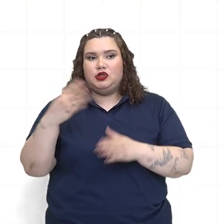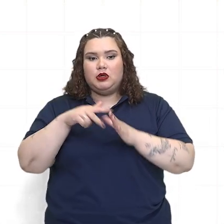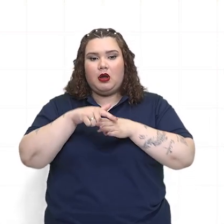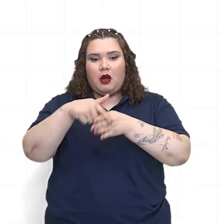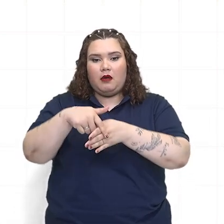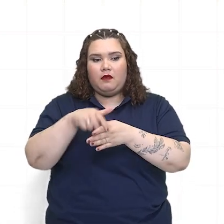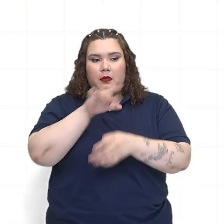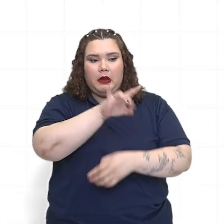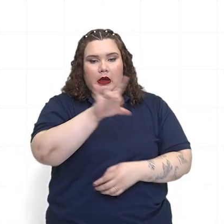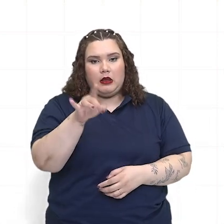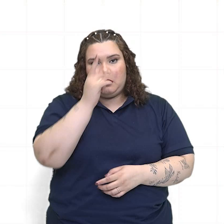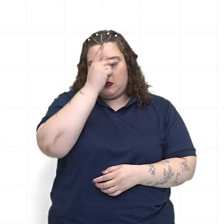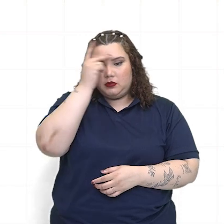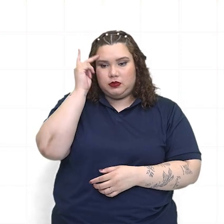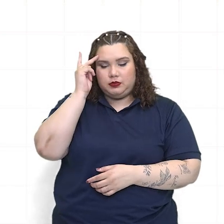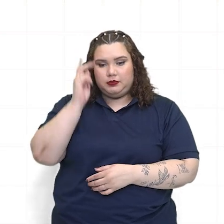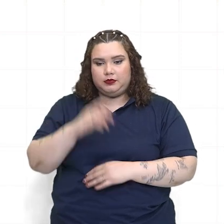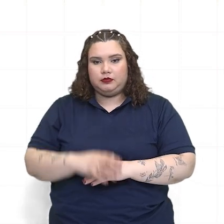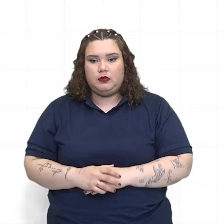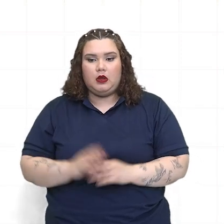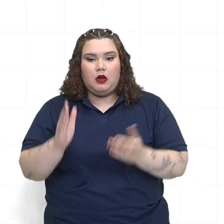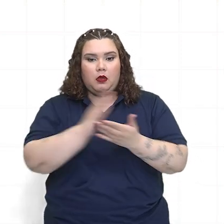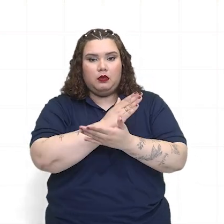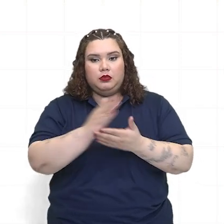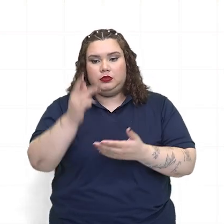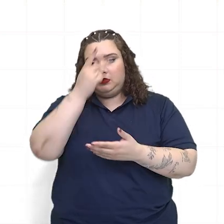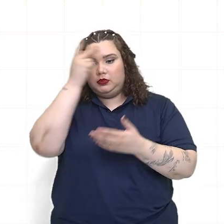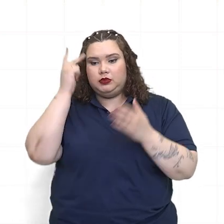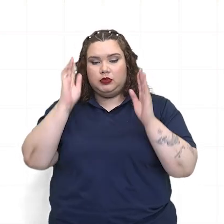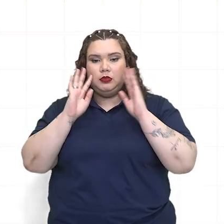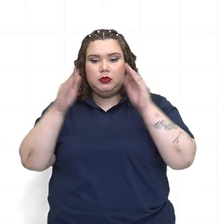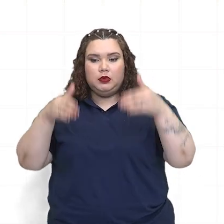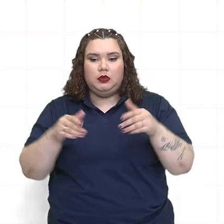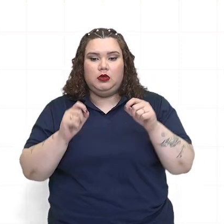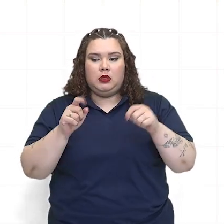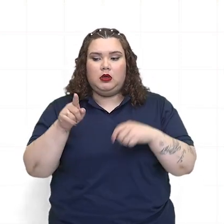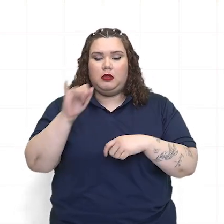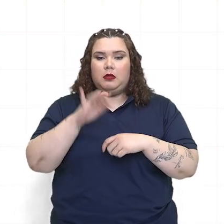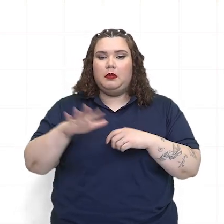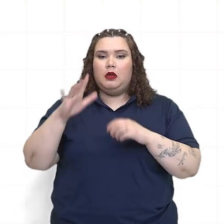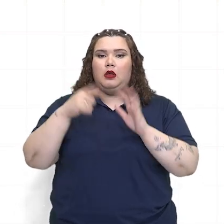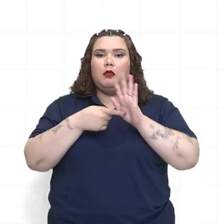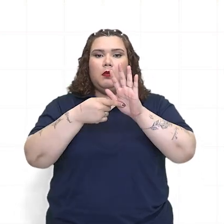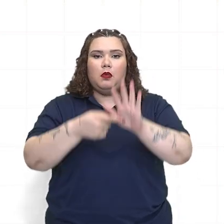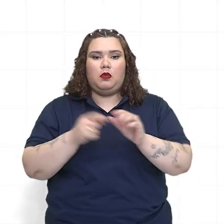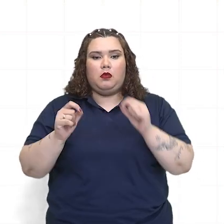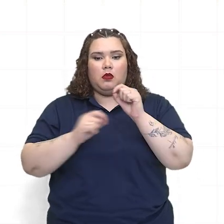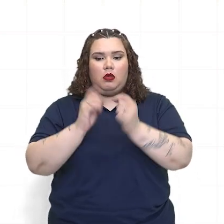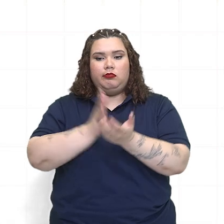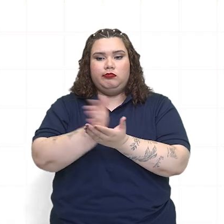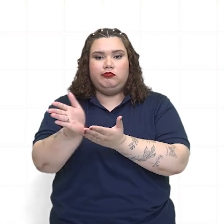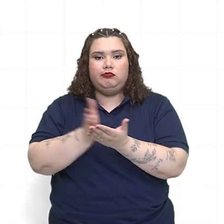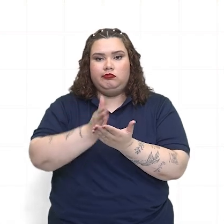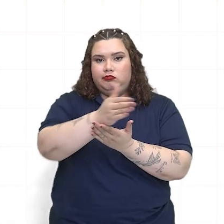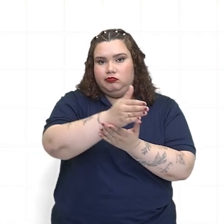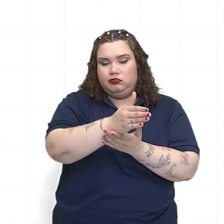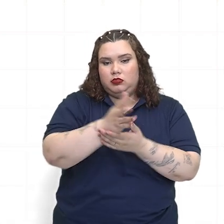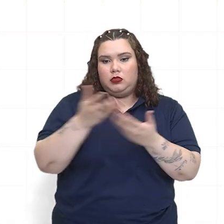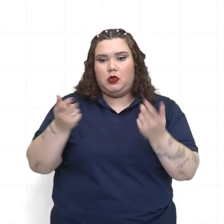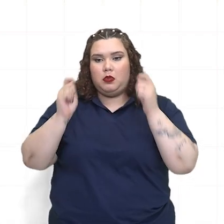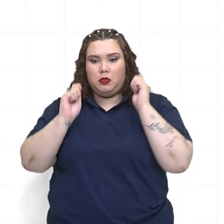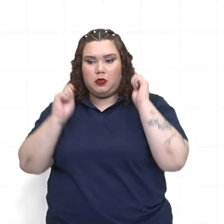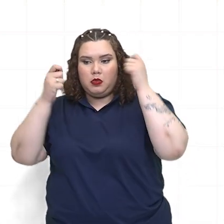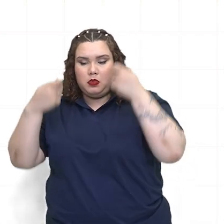cavalos para cada cavaleiro. Para alguns especialistas, a figura expressava a dualidade da ordem. O